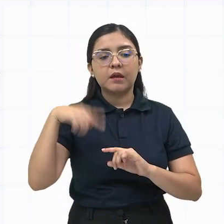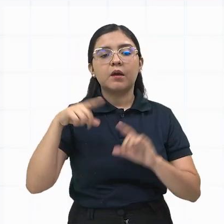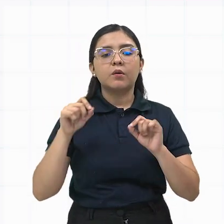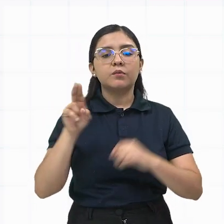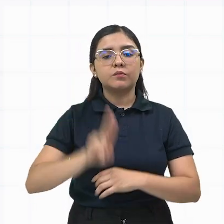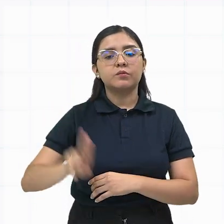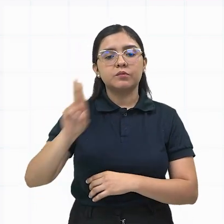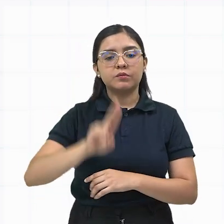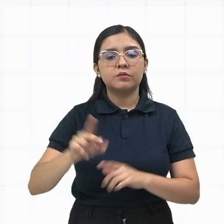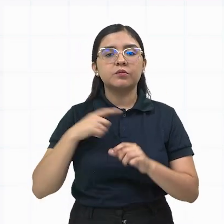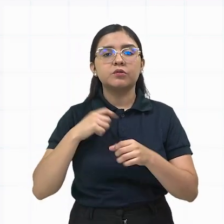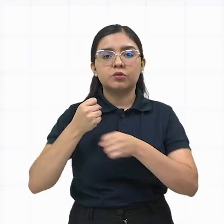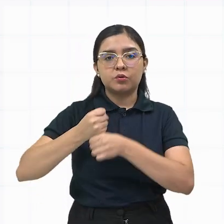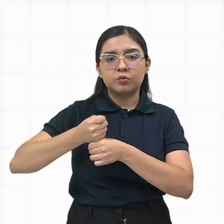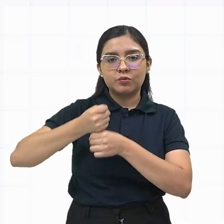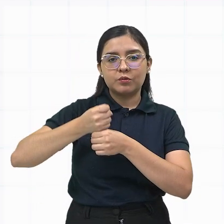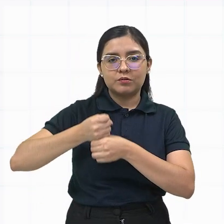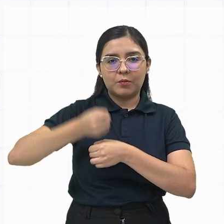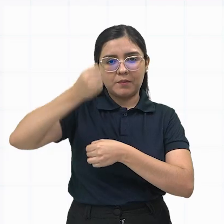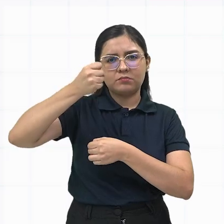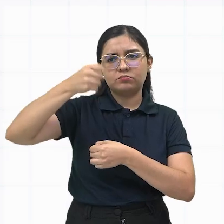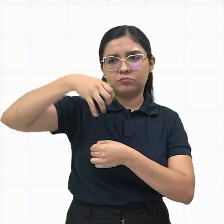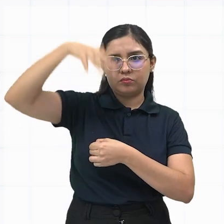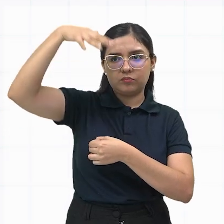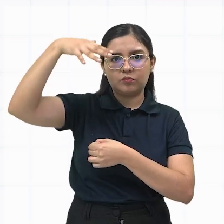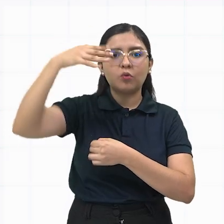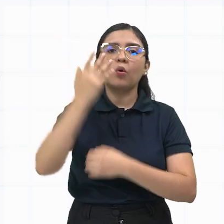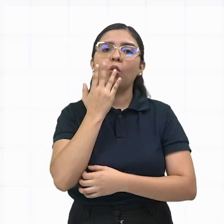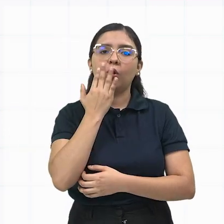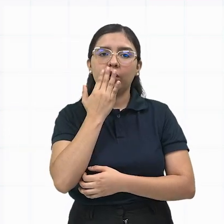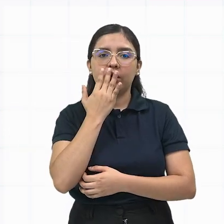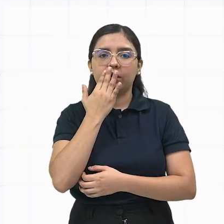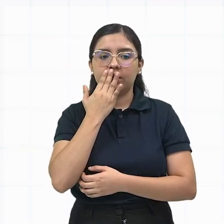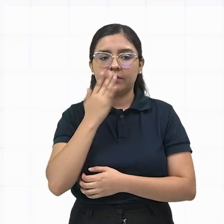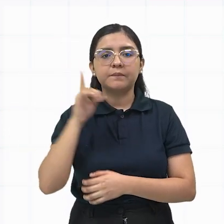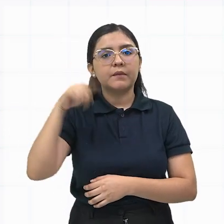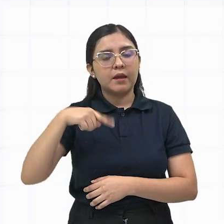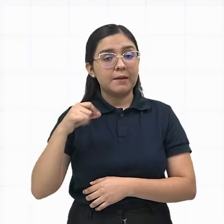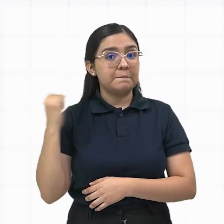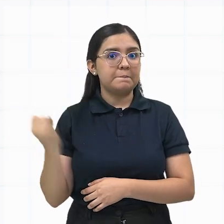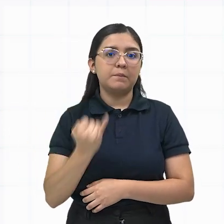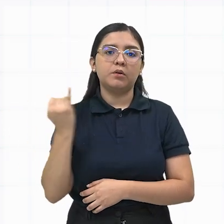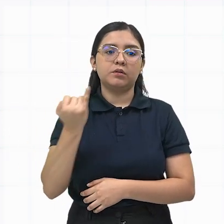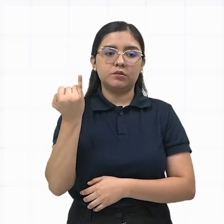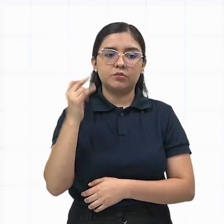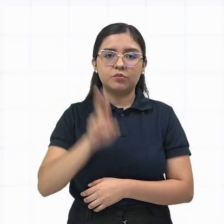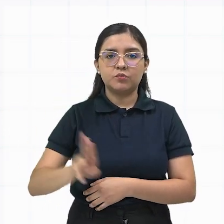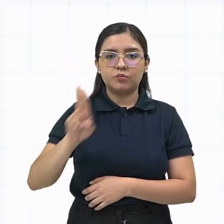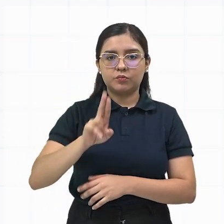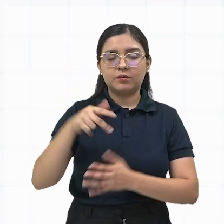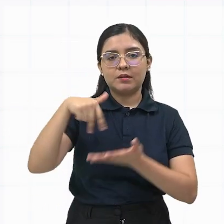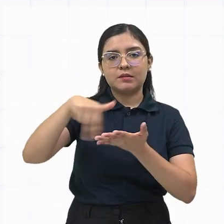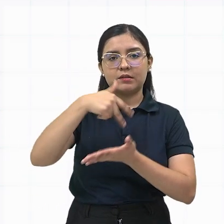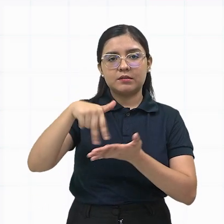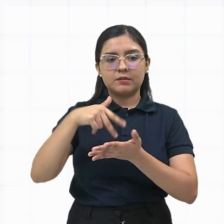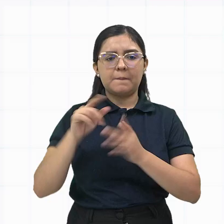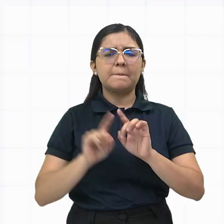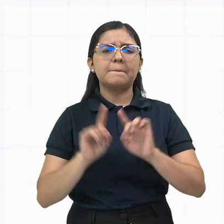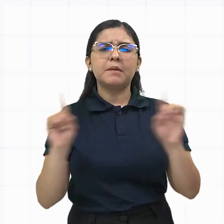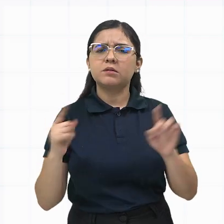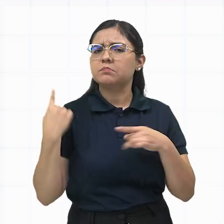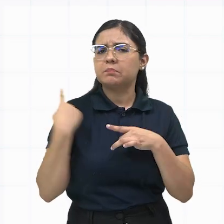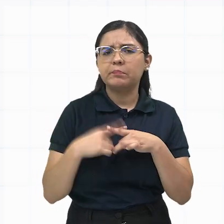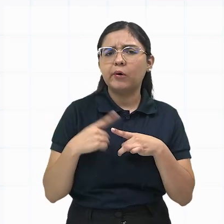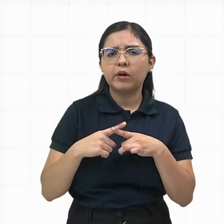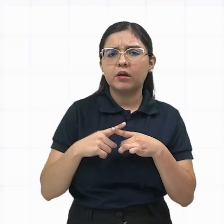a utilização de sombrinhas coloridas. É um objeto que assume um papel importante na dança, mas